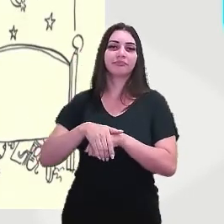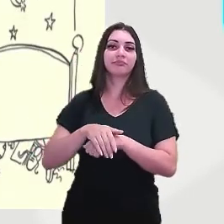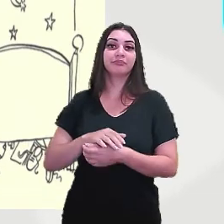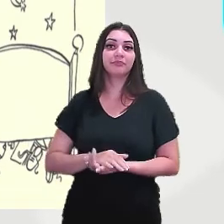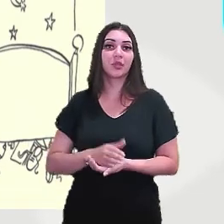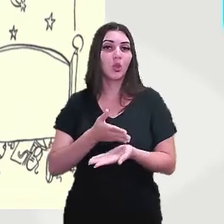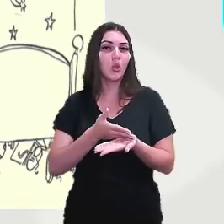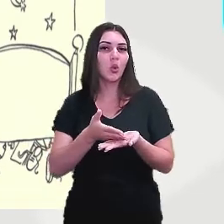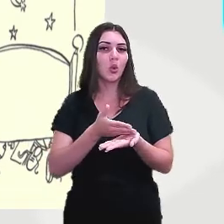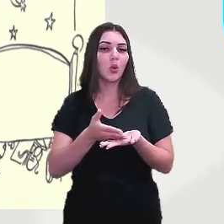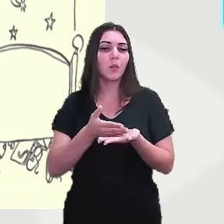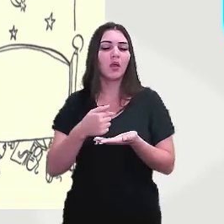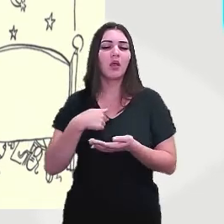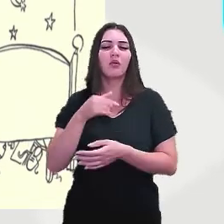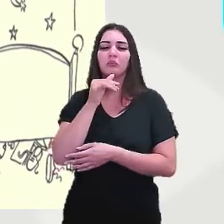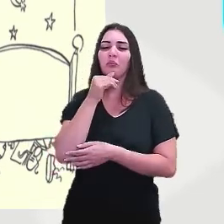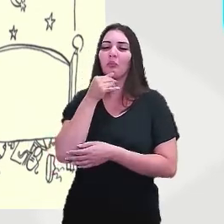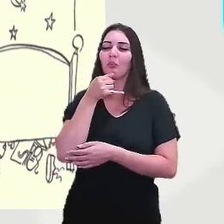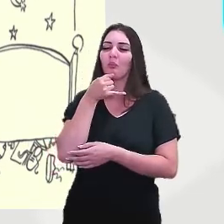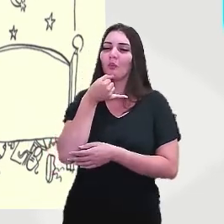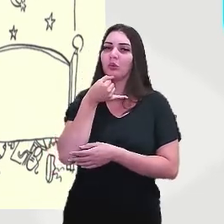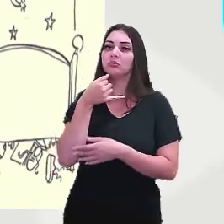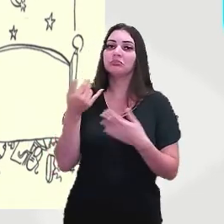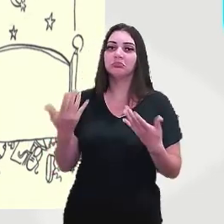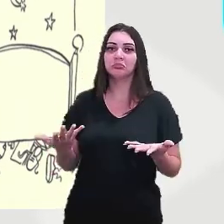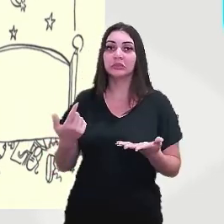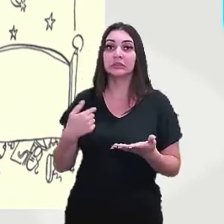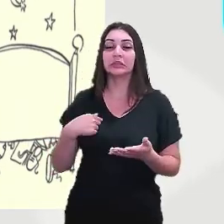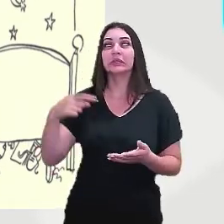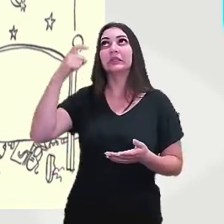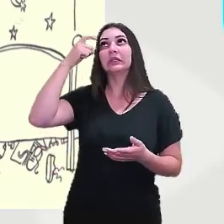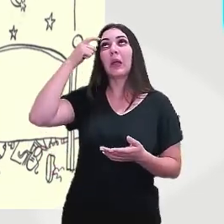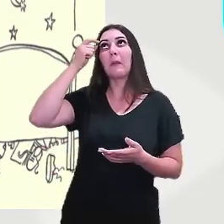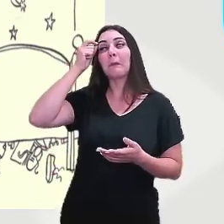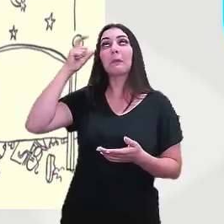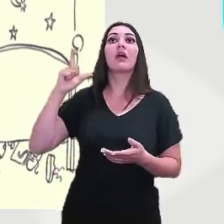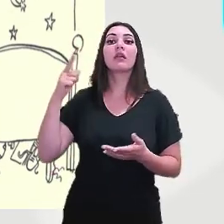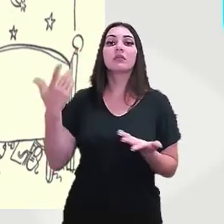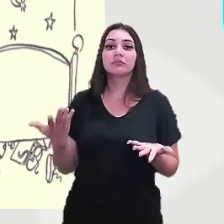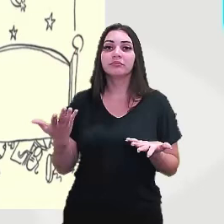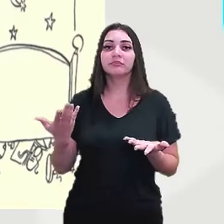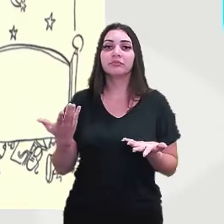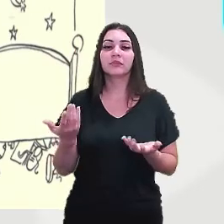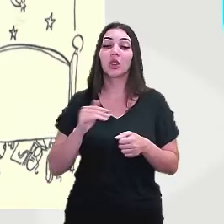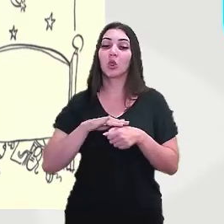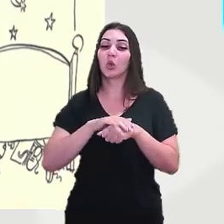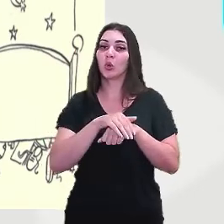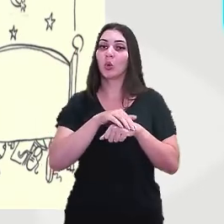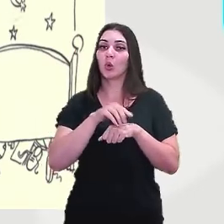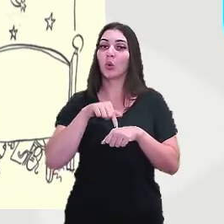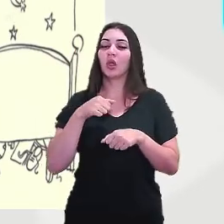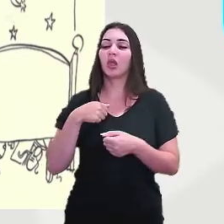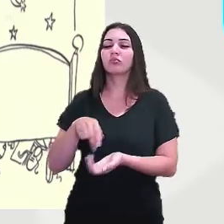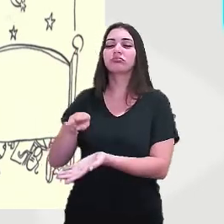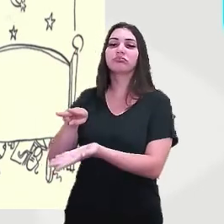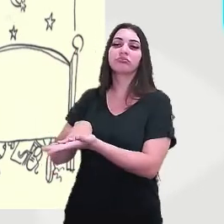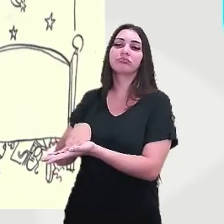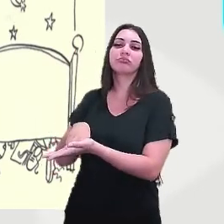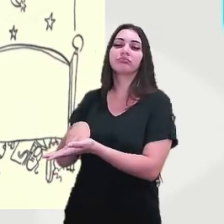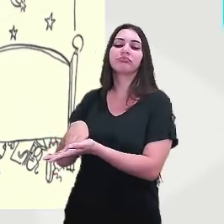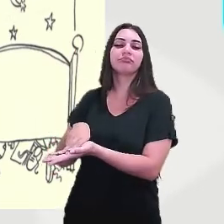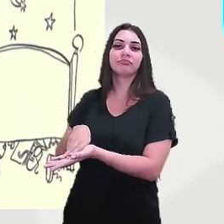No começo, eu fiquei triste, até que eu tive uma ideia genial. Era de noite e eu estava deitado na